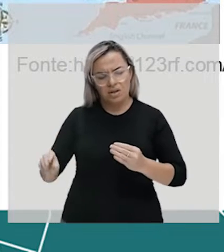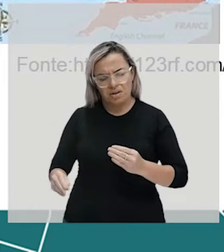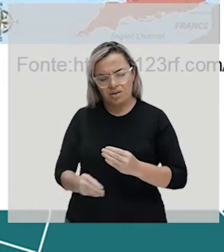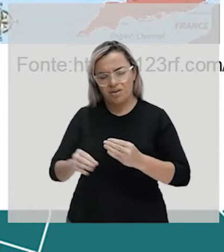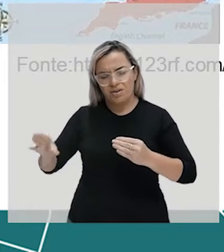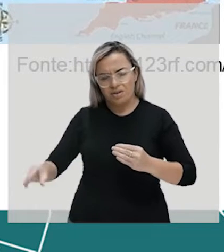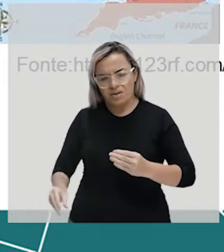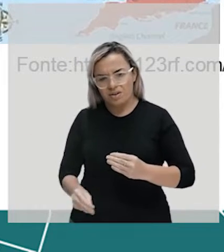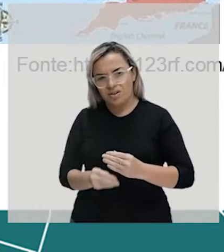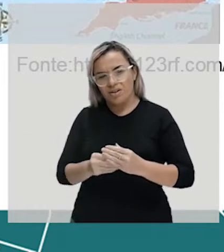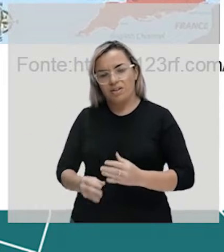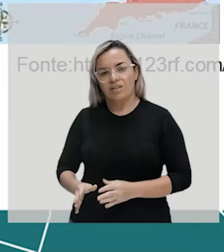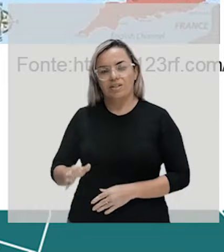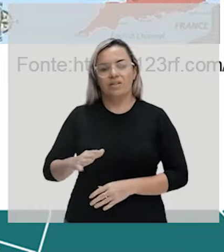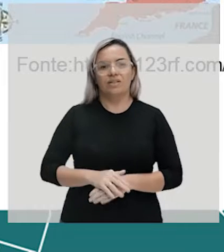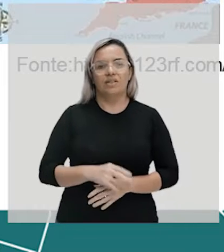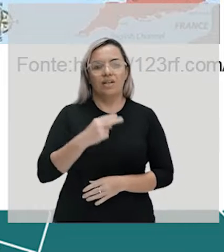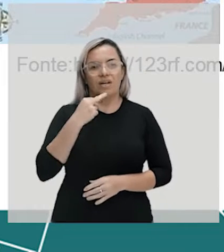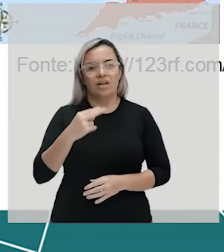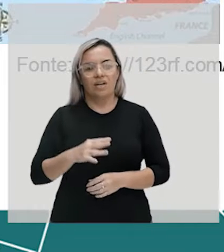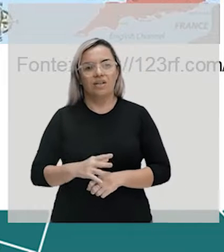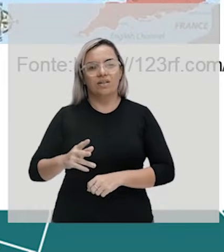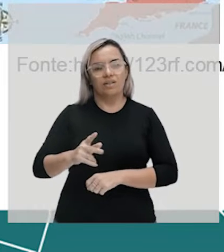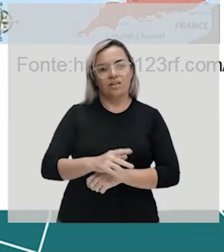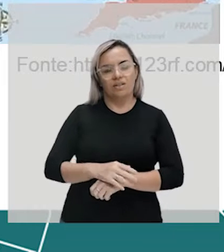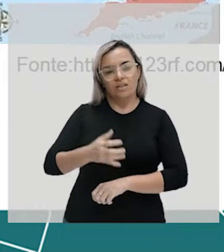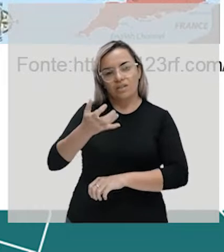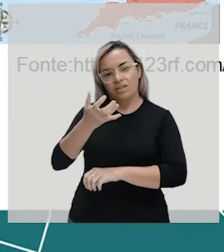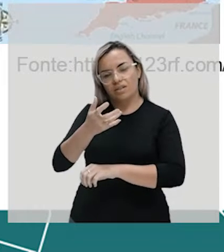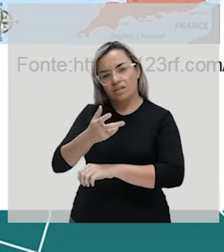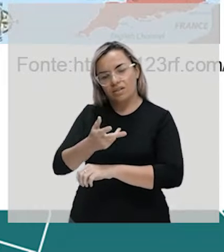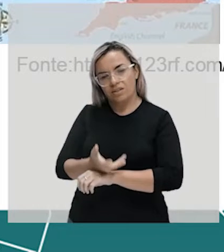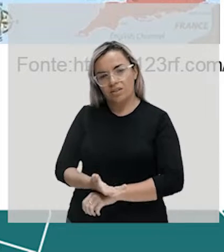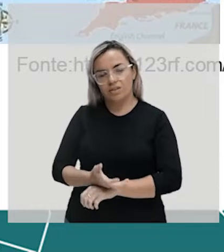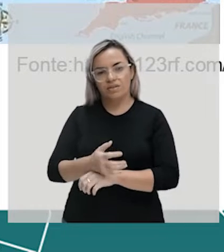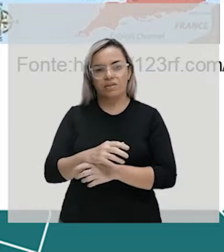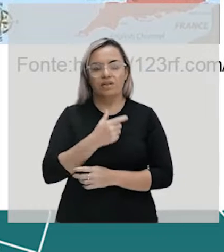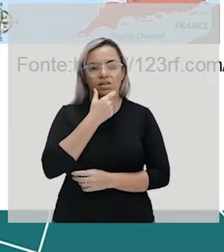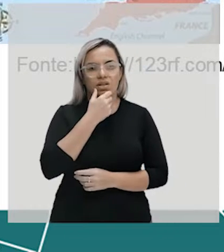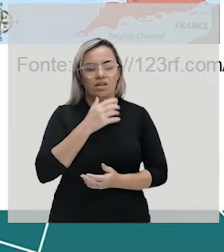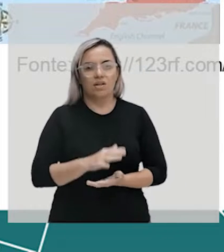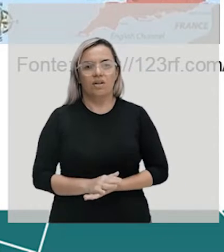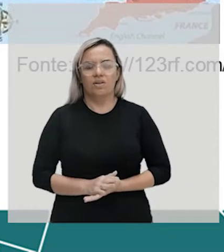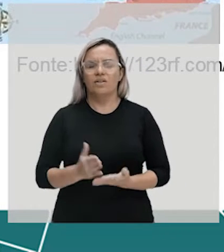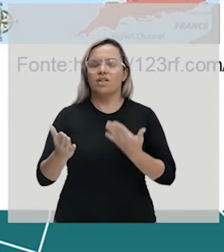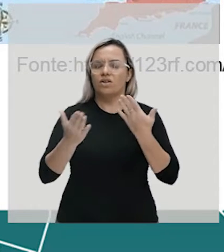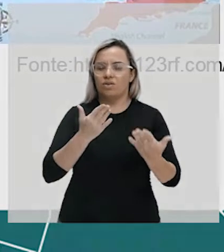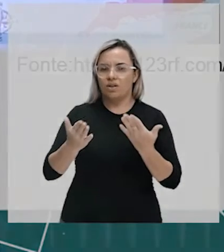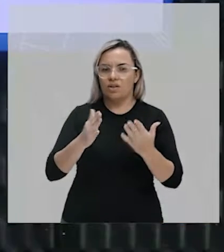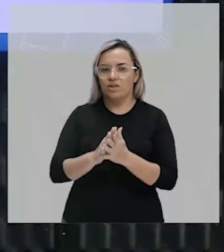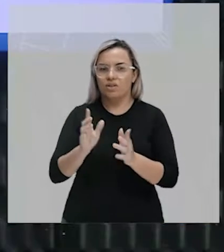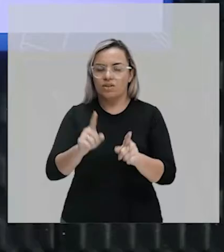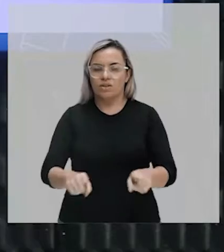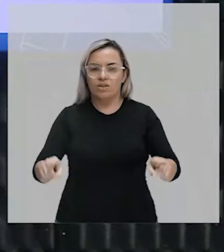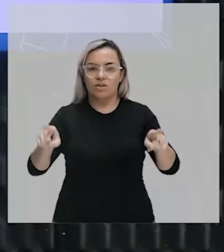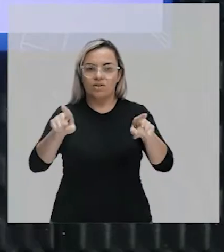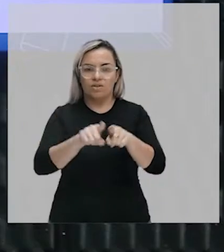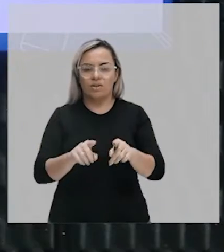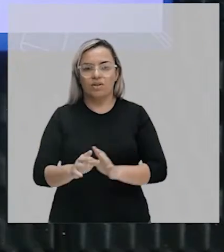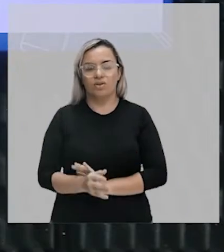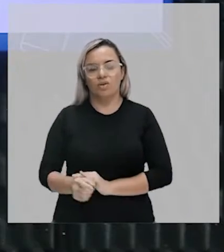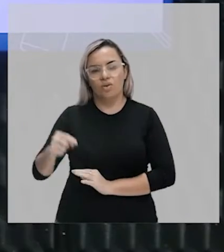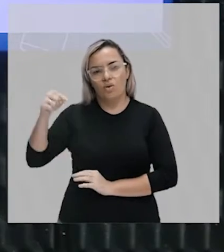de língua estrangeira Tá bom até para você poder fazer paralelos e comparações com a nossa cultura brasileira certo então vamos lá